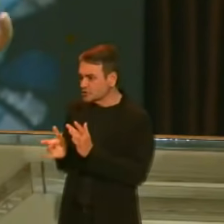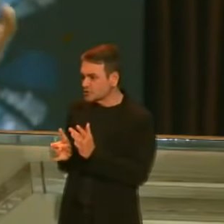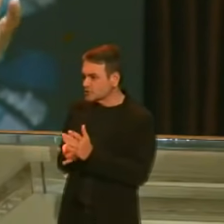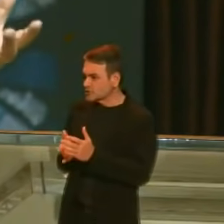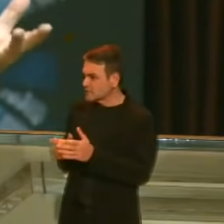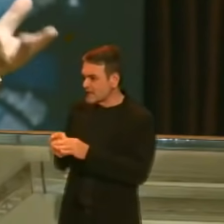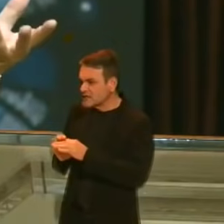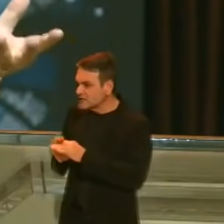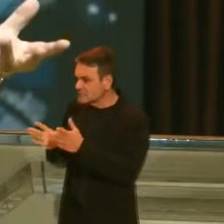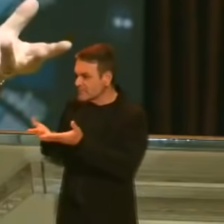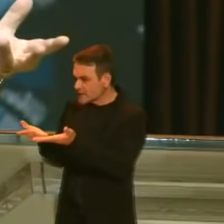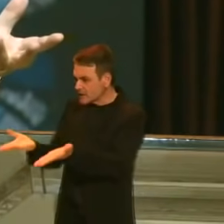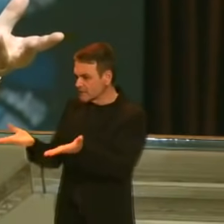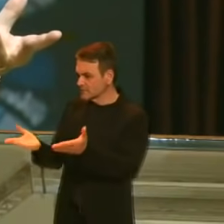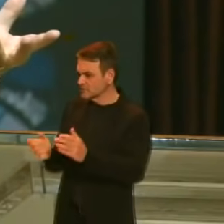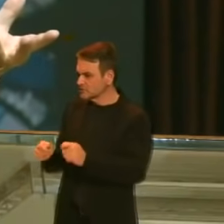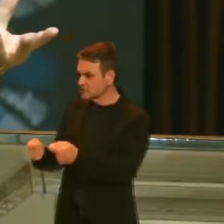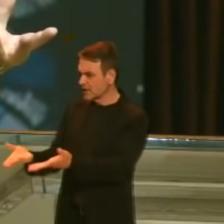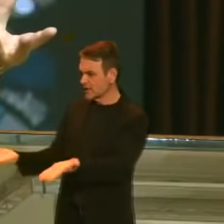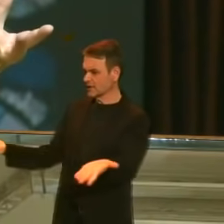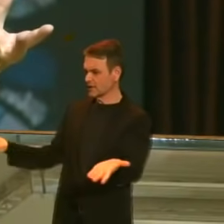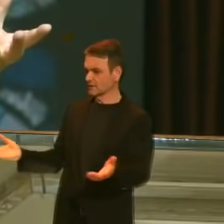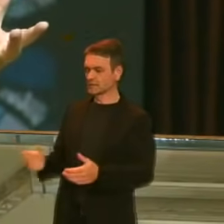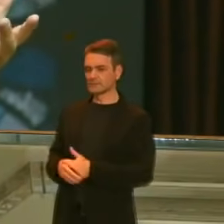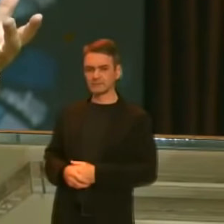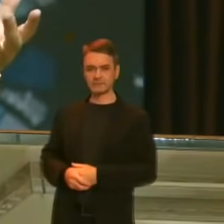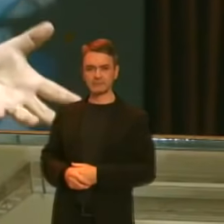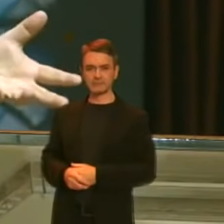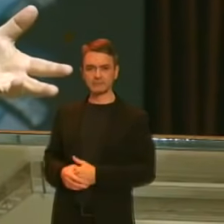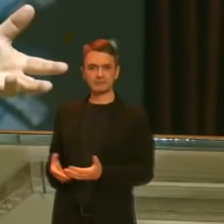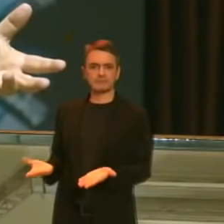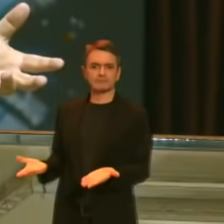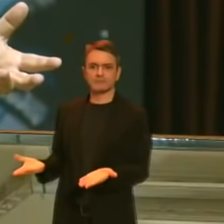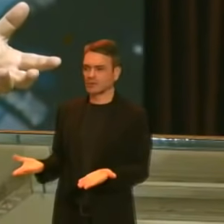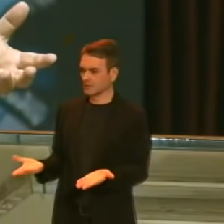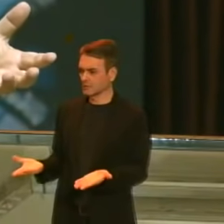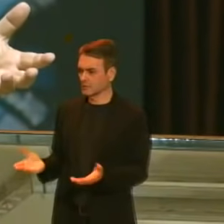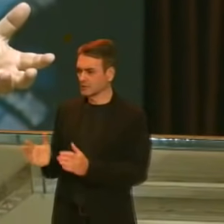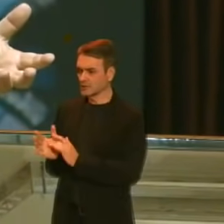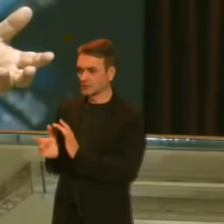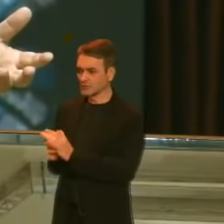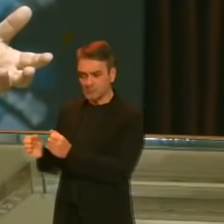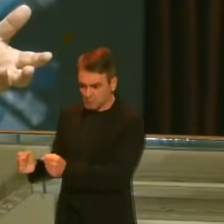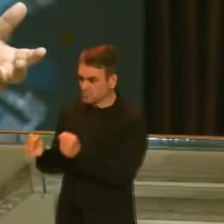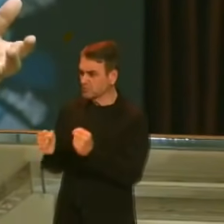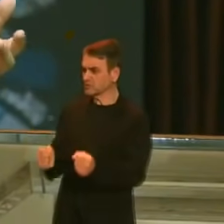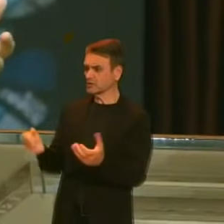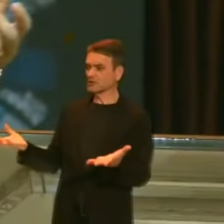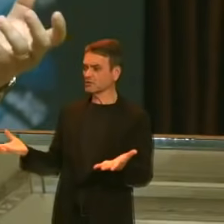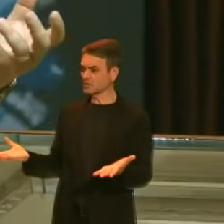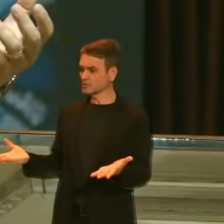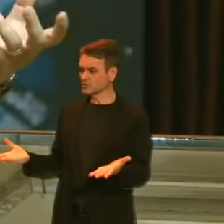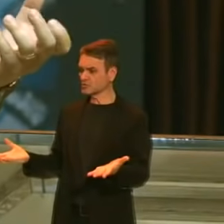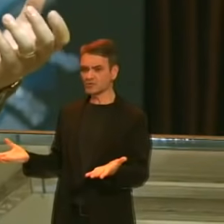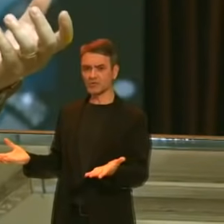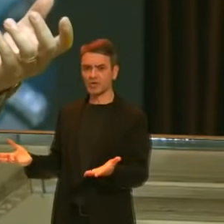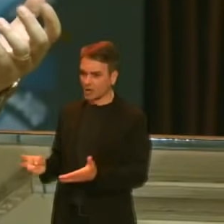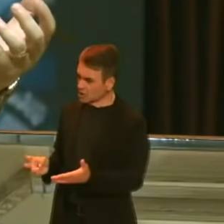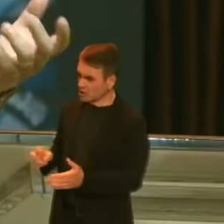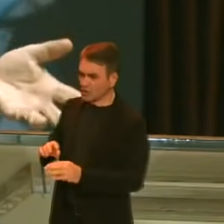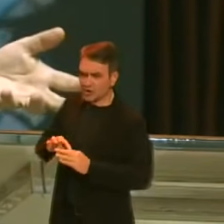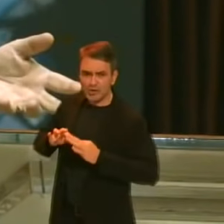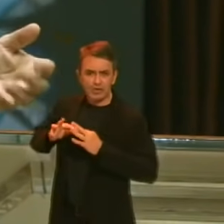vai libertar a senhora. Ele é o Todo-Poderoso. Nem todo joelho vai